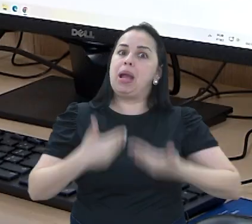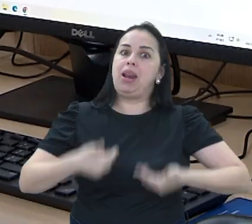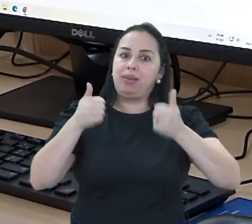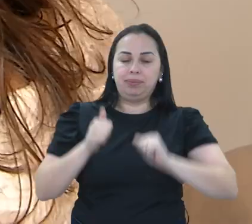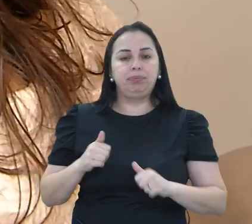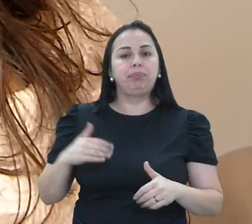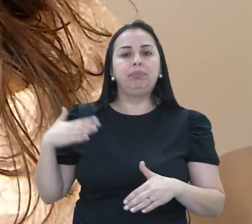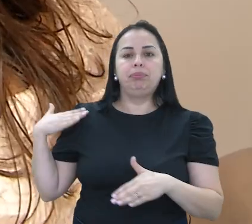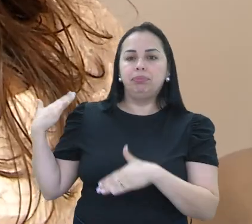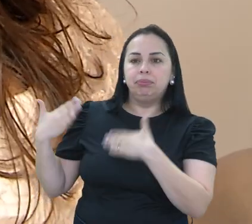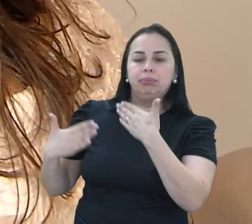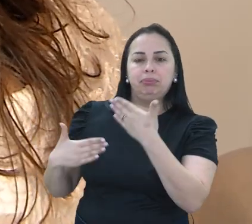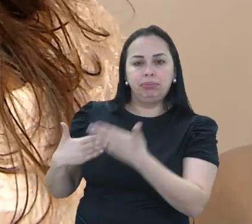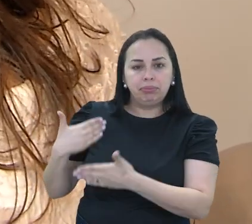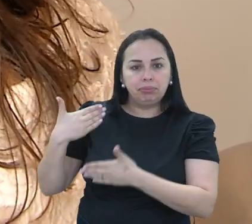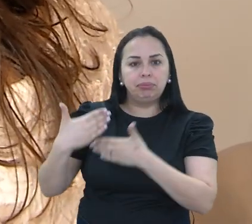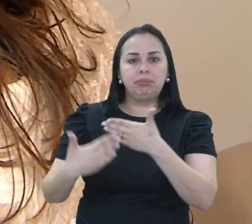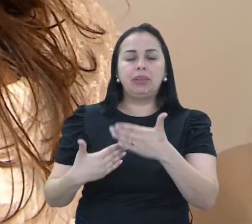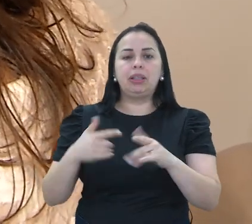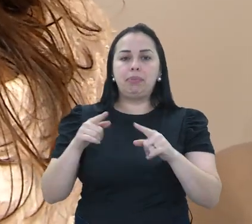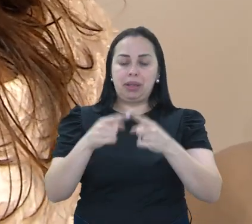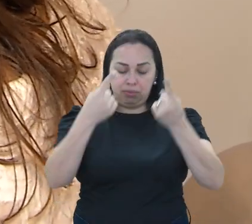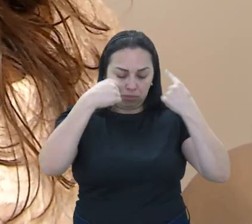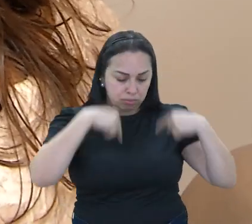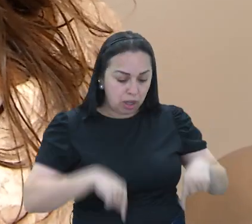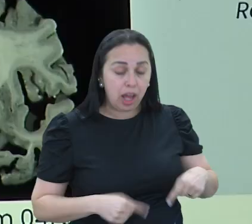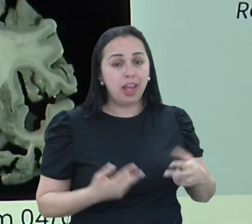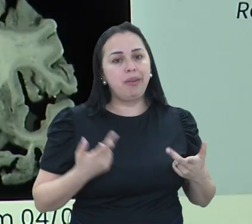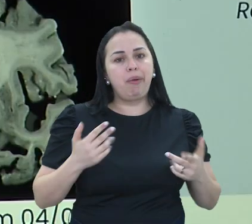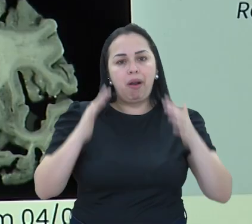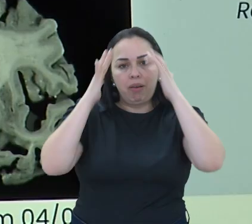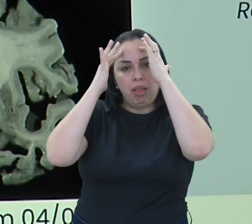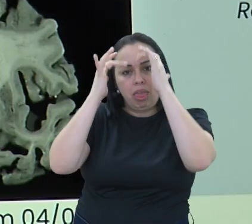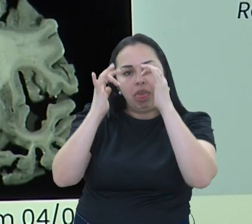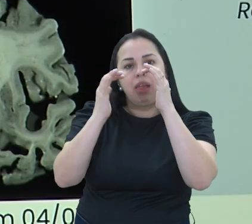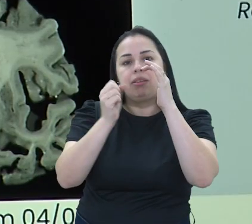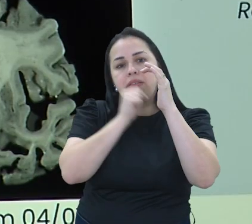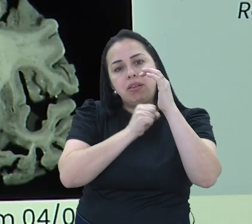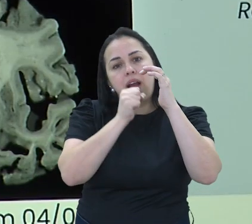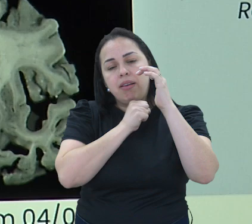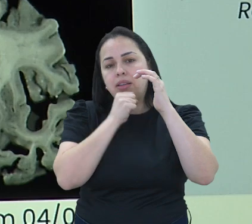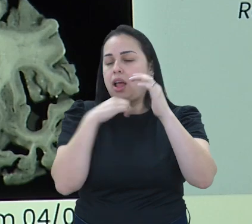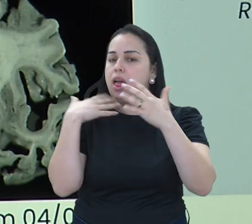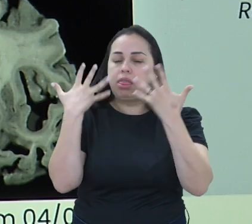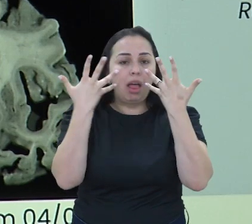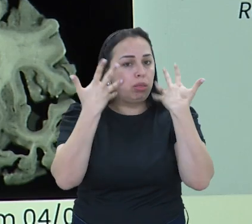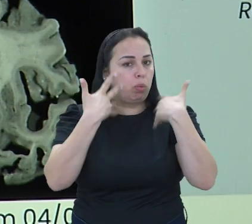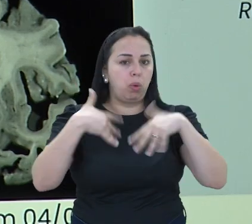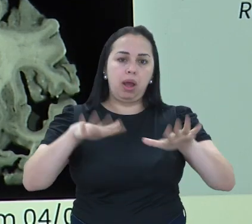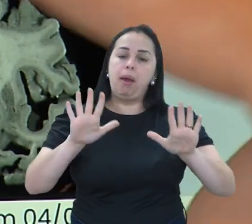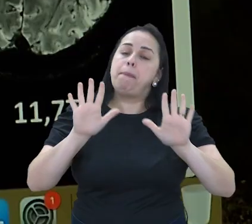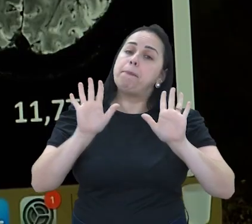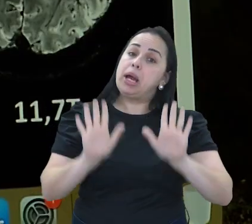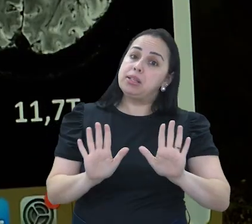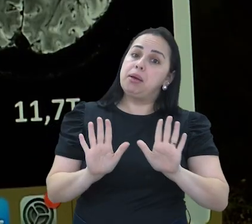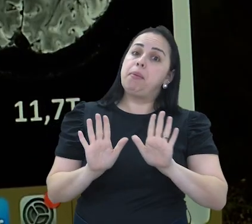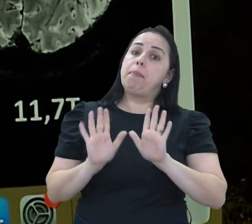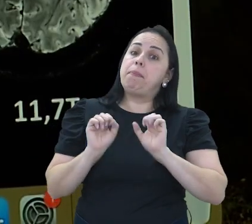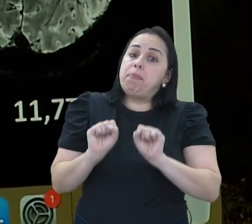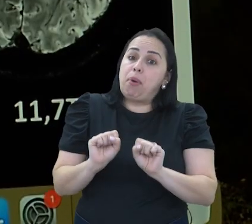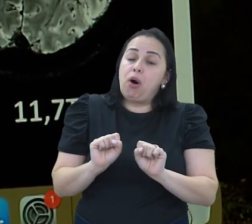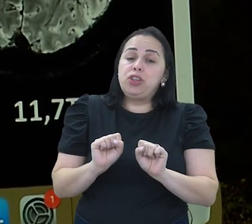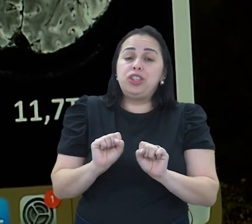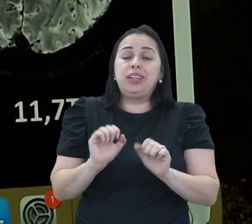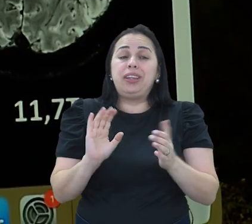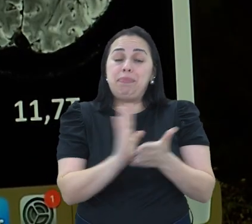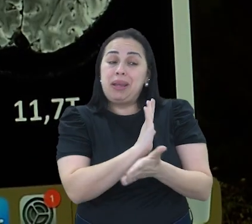muito melhor. Com o passar do tempo, assim como os demais órgãos, o cérebro começa a envelhecer. É um processo natural, mas que pode